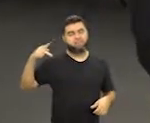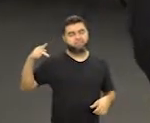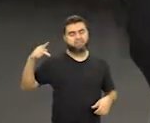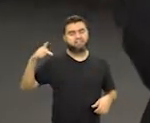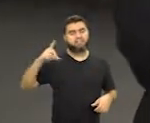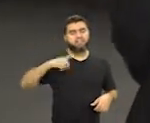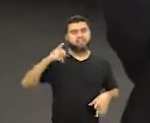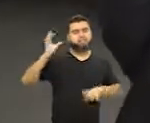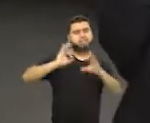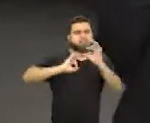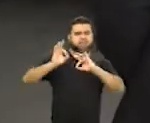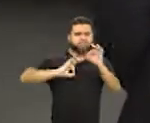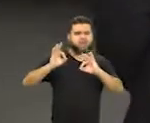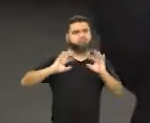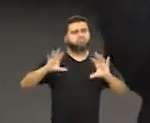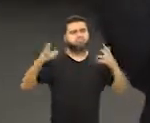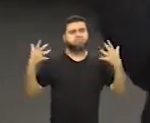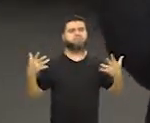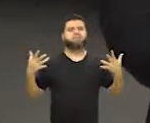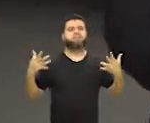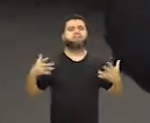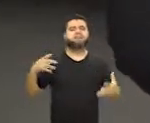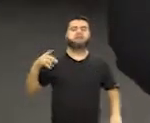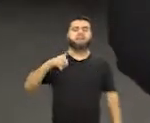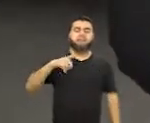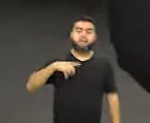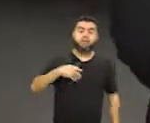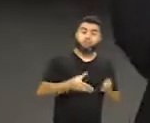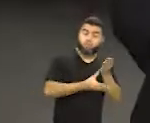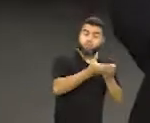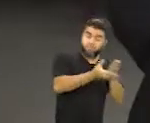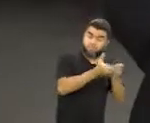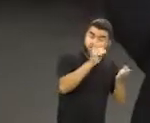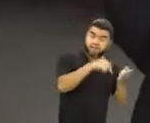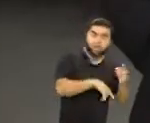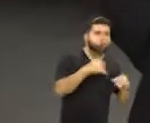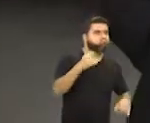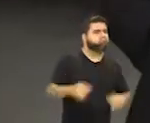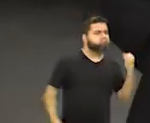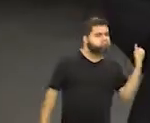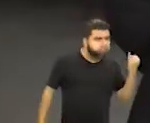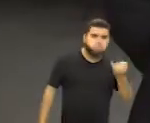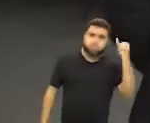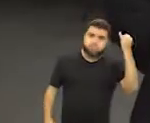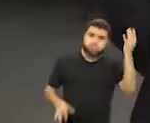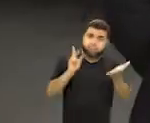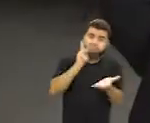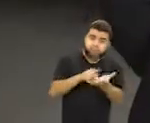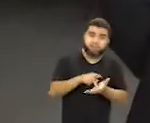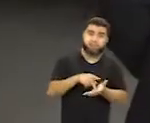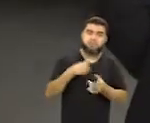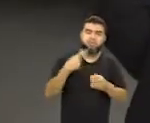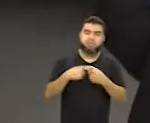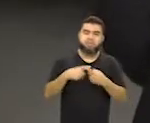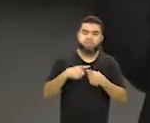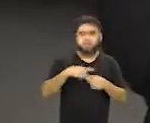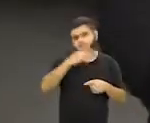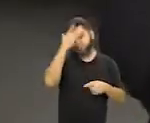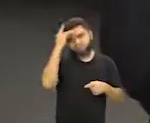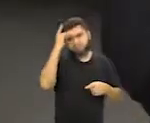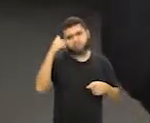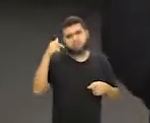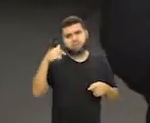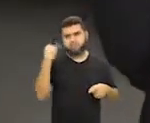da Associação Pestalozzi neste evento, na elaboração deste evento. E enquanto o Conselho, para a gente foi muito importante, porque